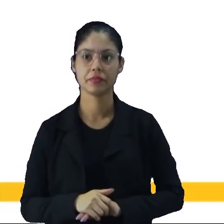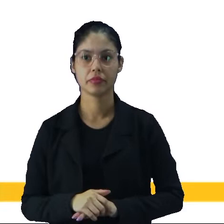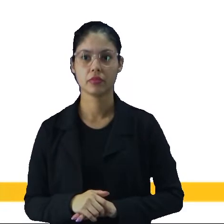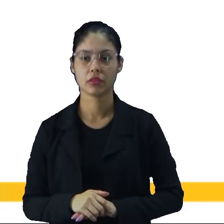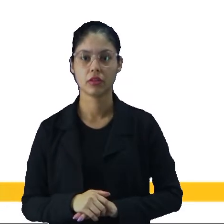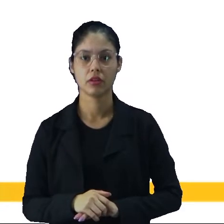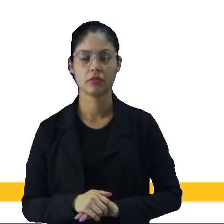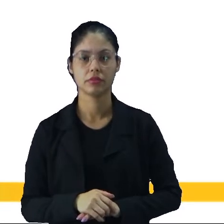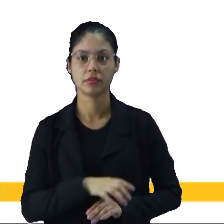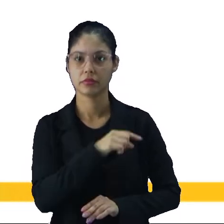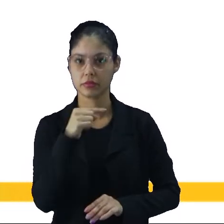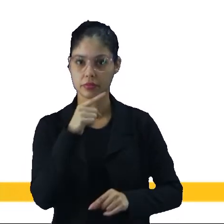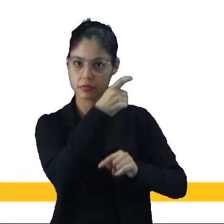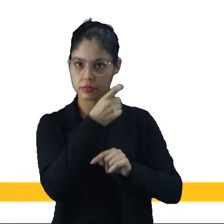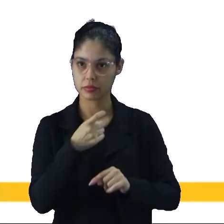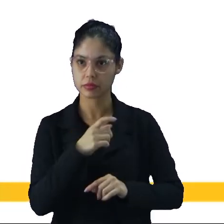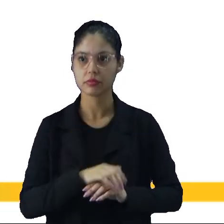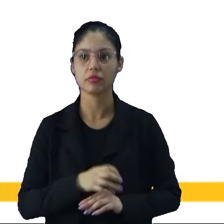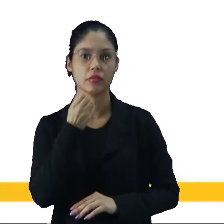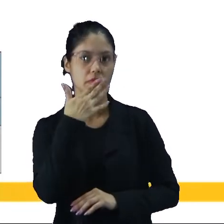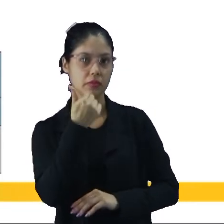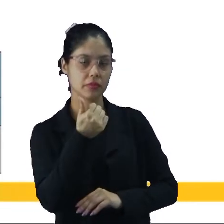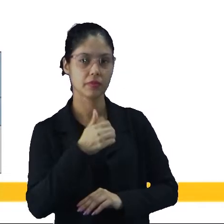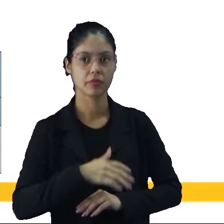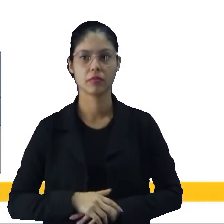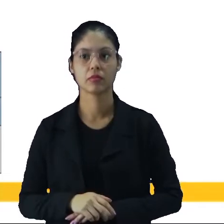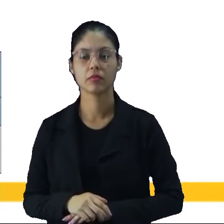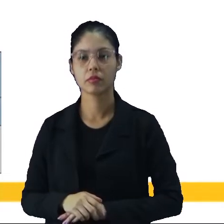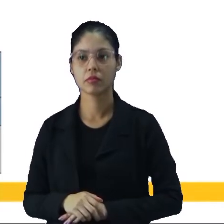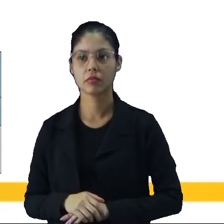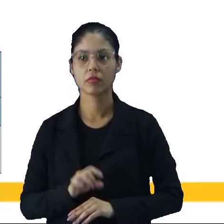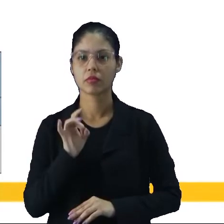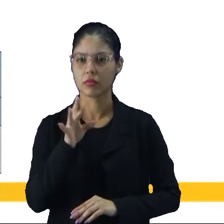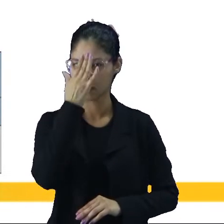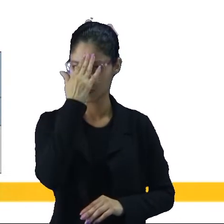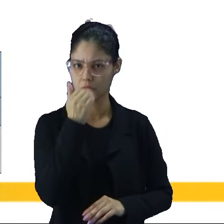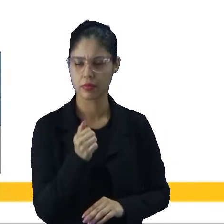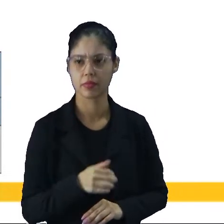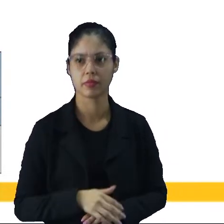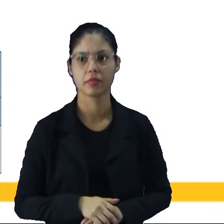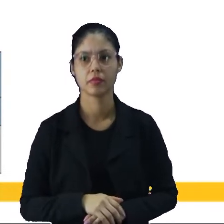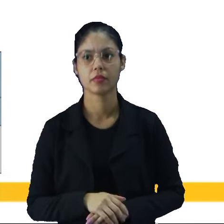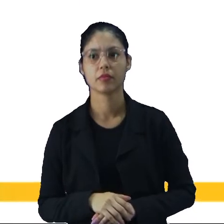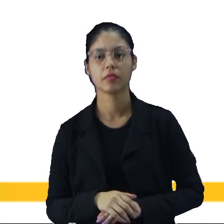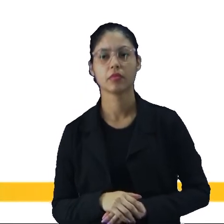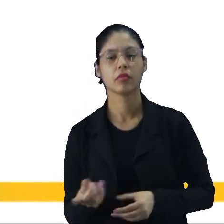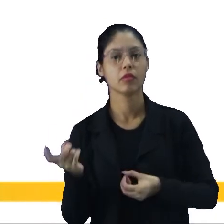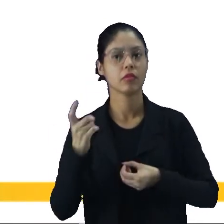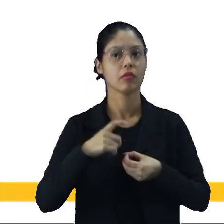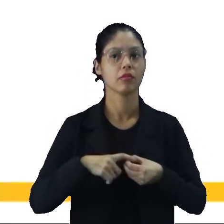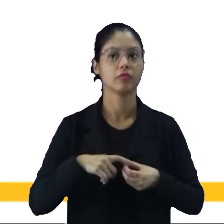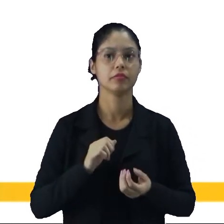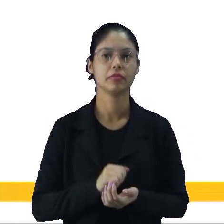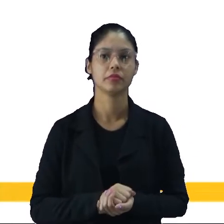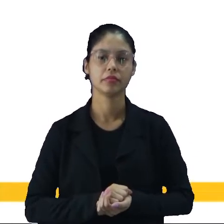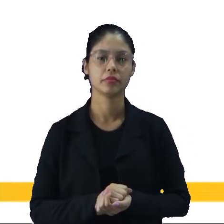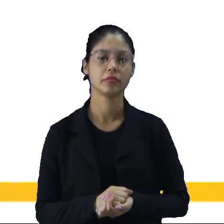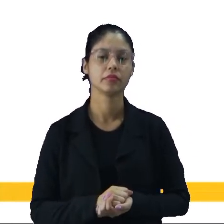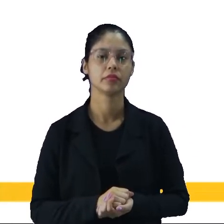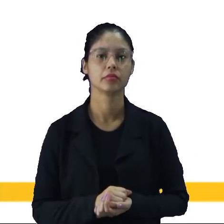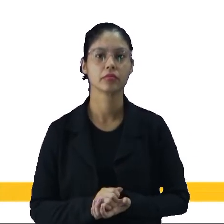e cosseno é eixo X. Beleza? Só para você ter essa noção, tá? Então, vamos voltar lá.